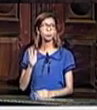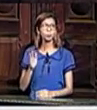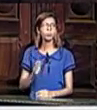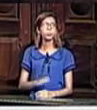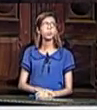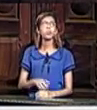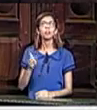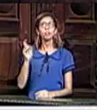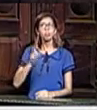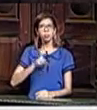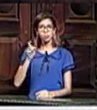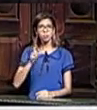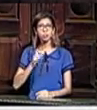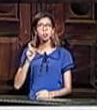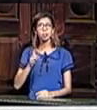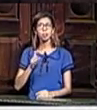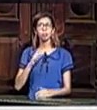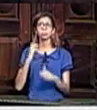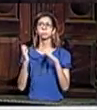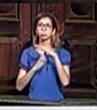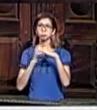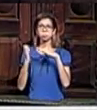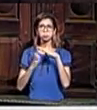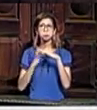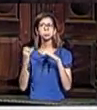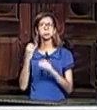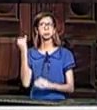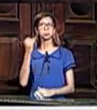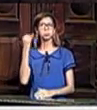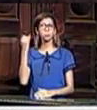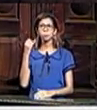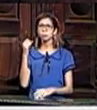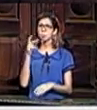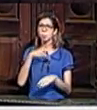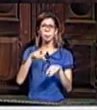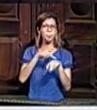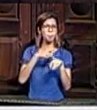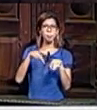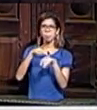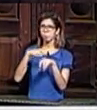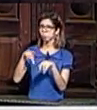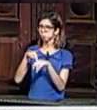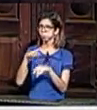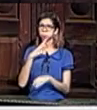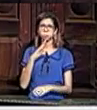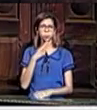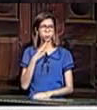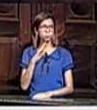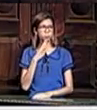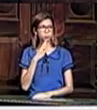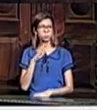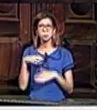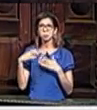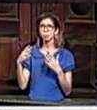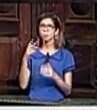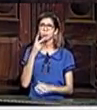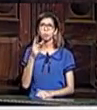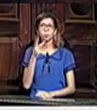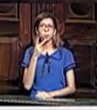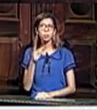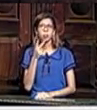é uma empresa poderosíssima, internacional. Então não venha com a justificativa de